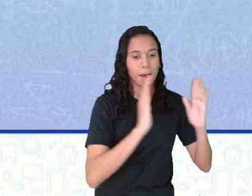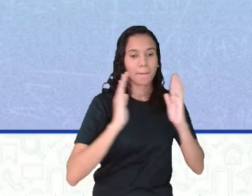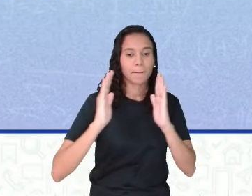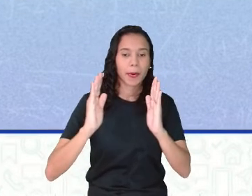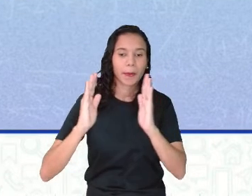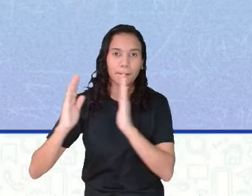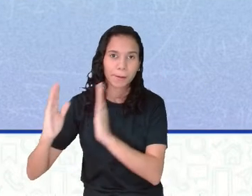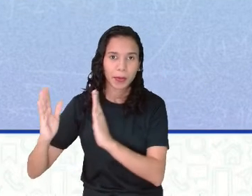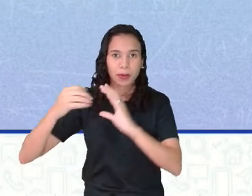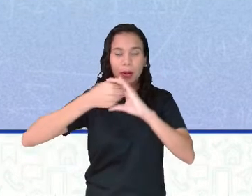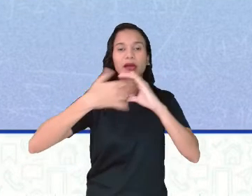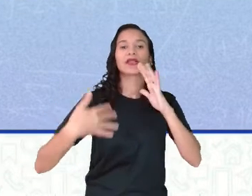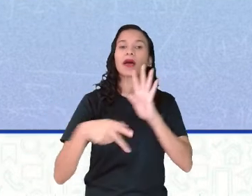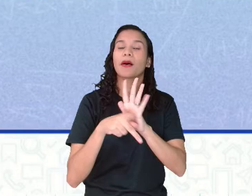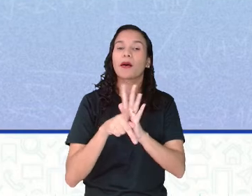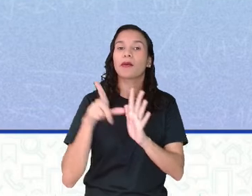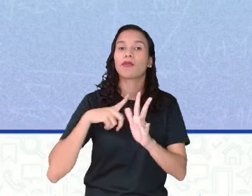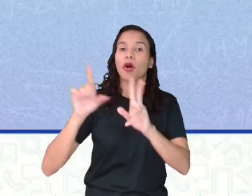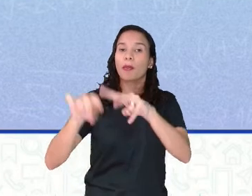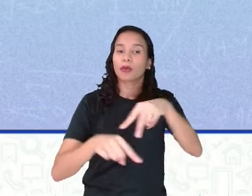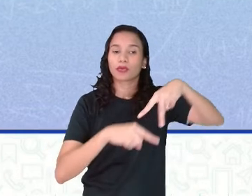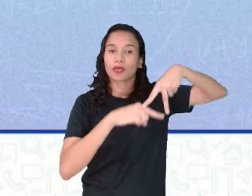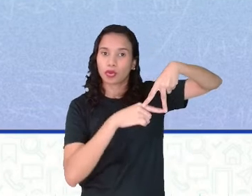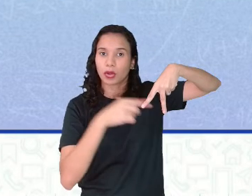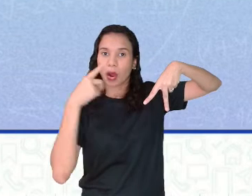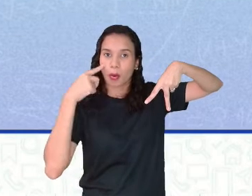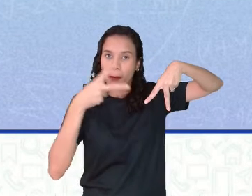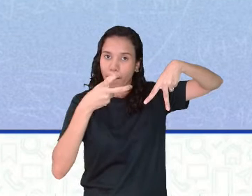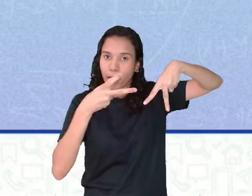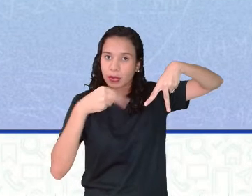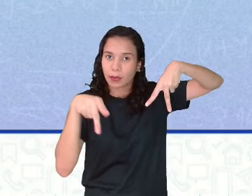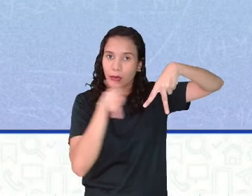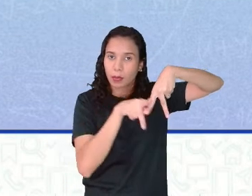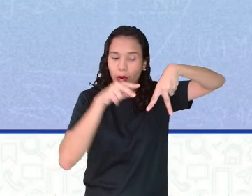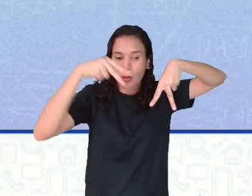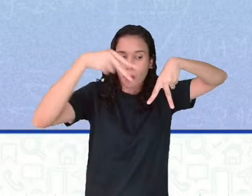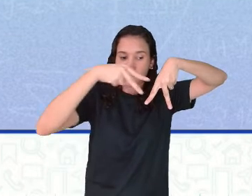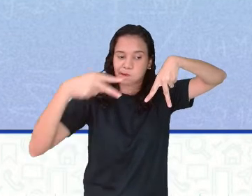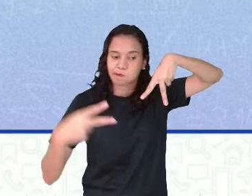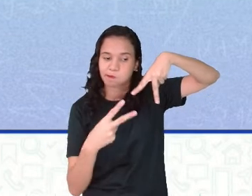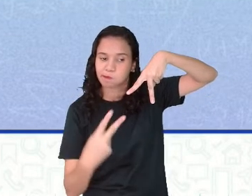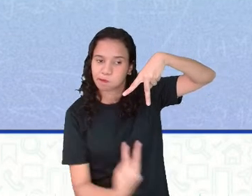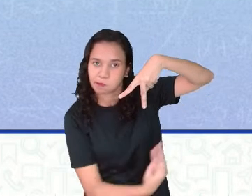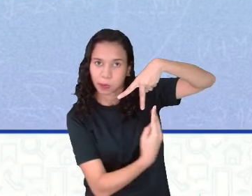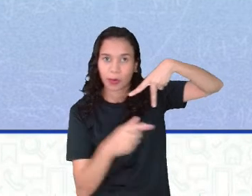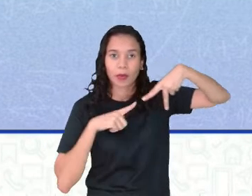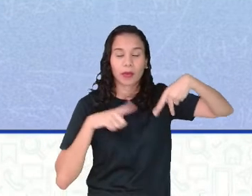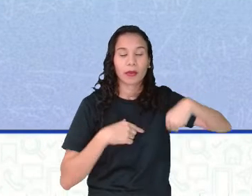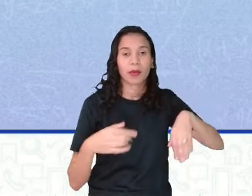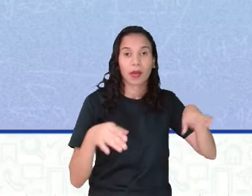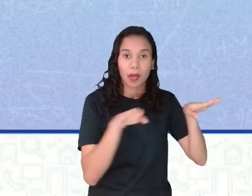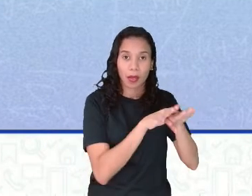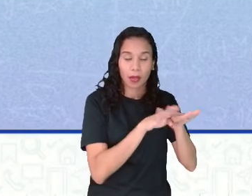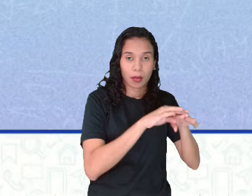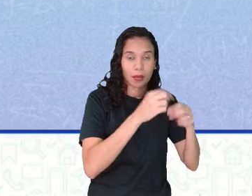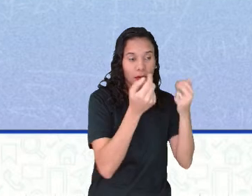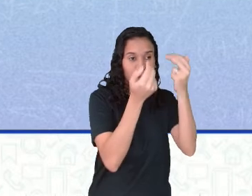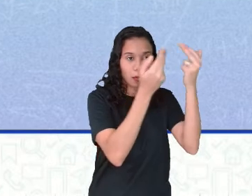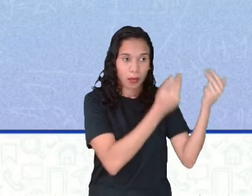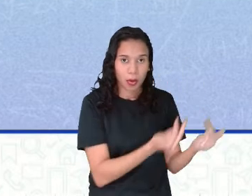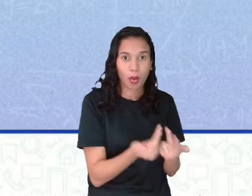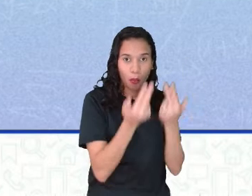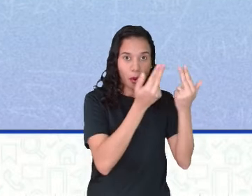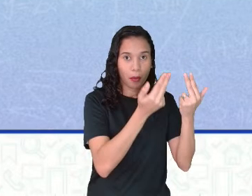classificações de um triângulo em relação aos seus lados, tá? Equilátero, 3 lados e 3 ângulos de